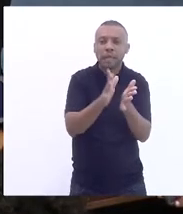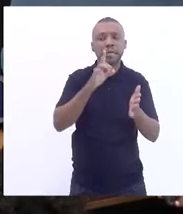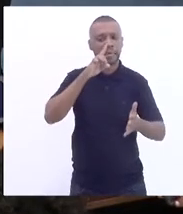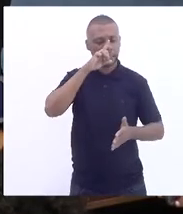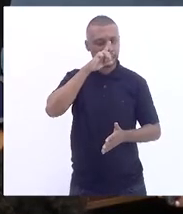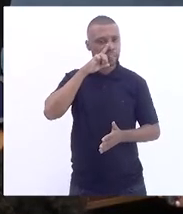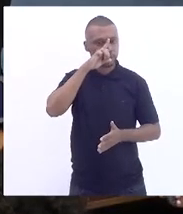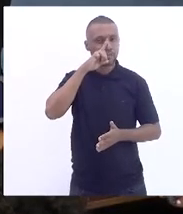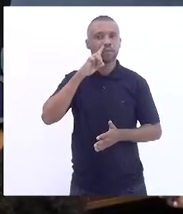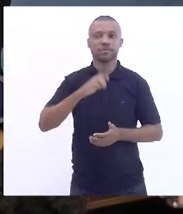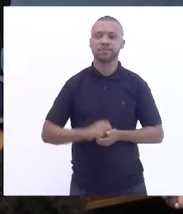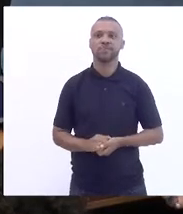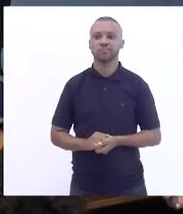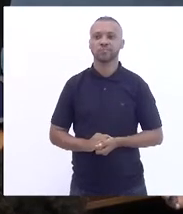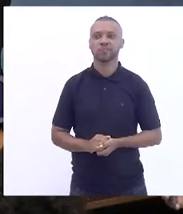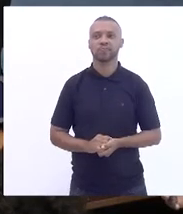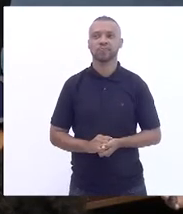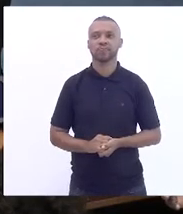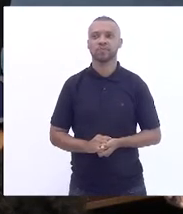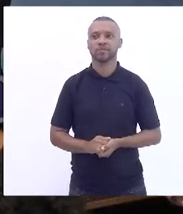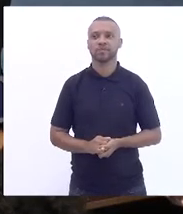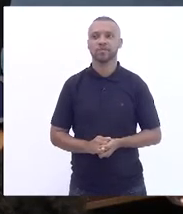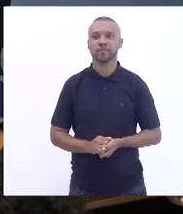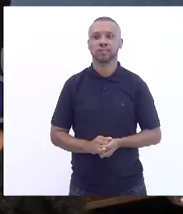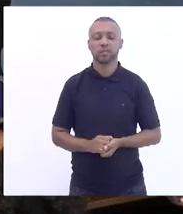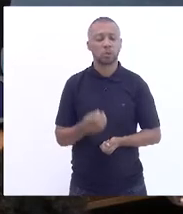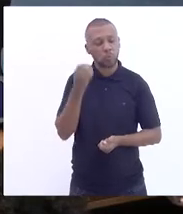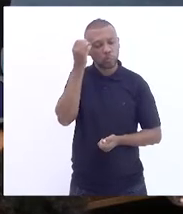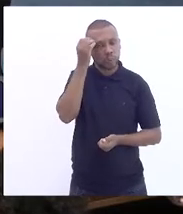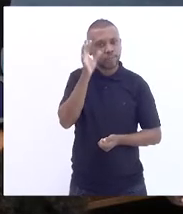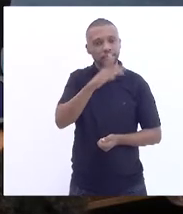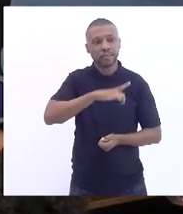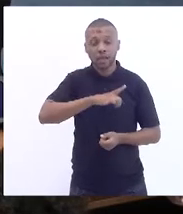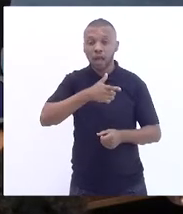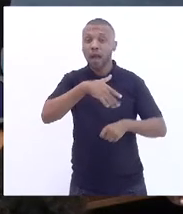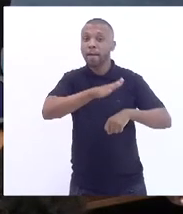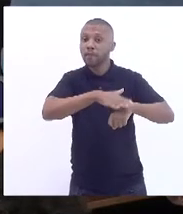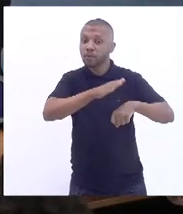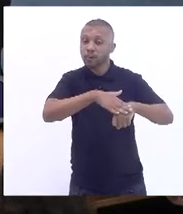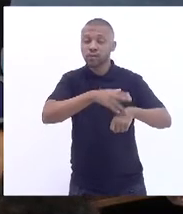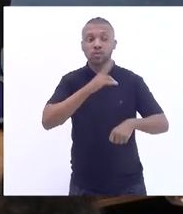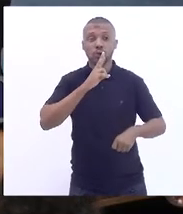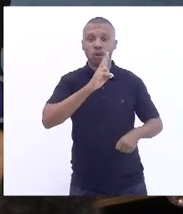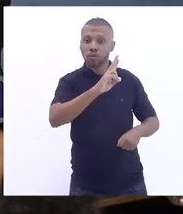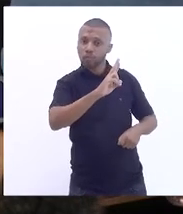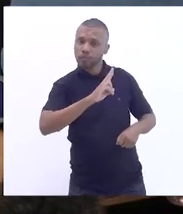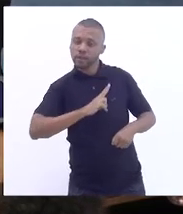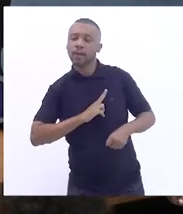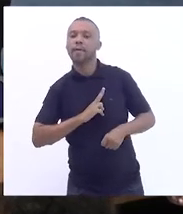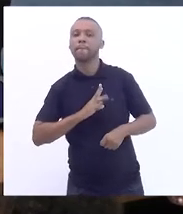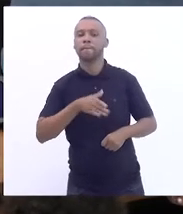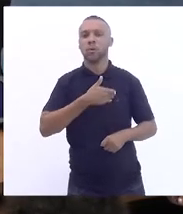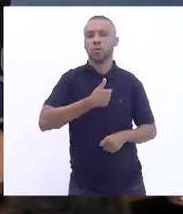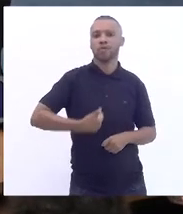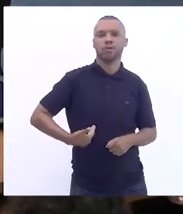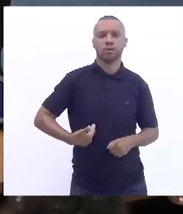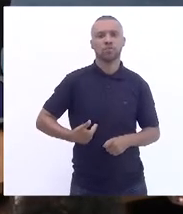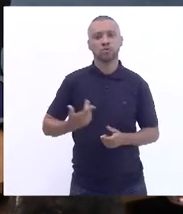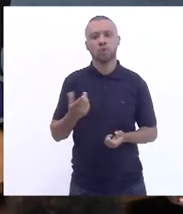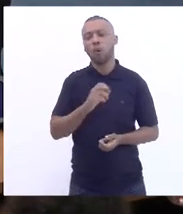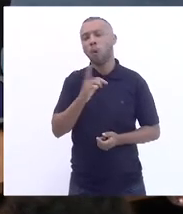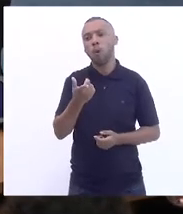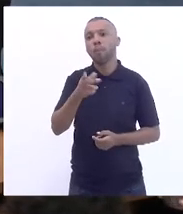é eu nem sabia que você tinha a prerrogativa de responder pelo governo né ou pelo próprio